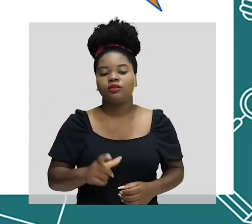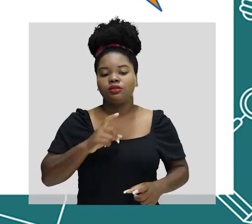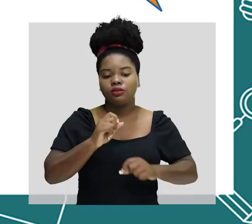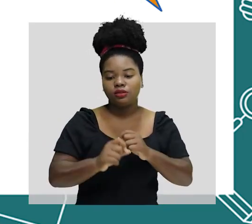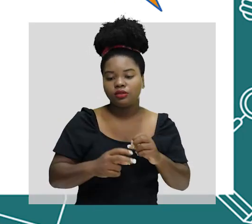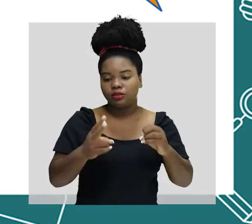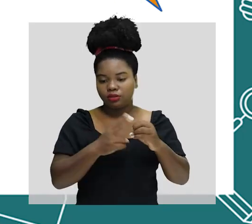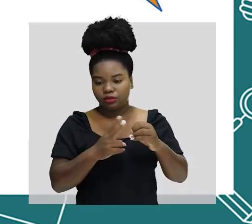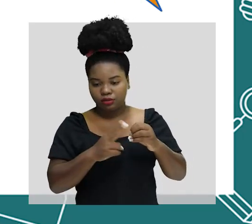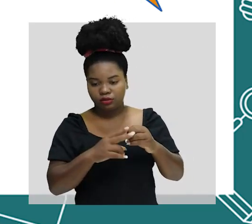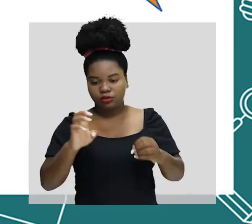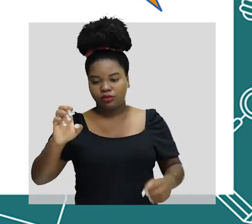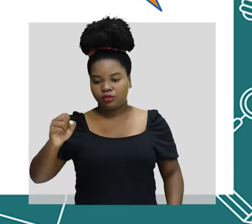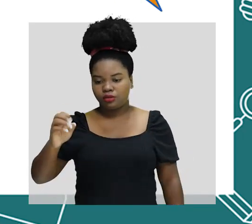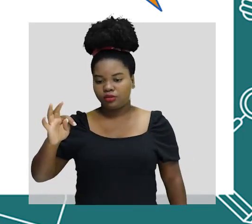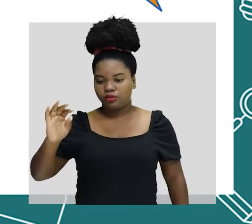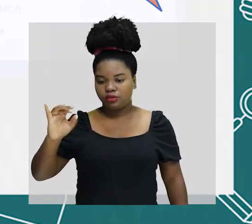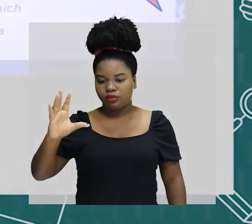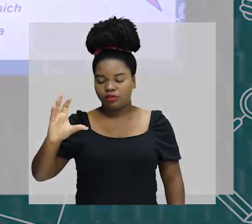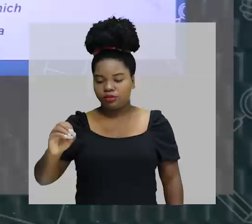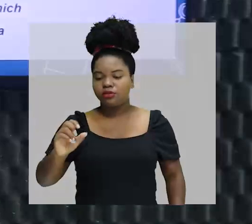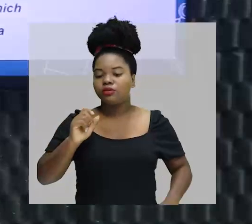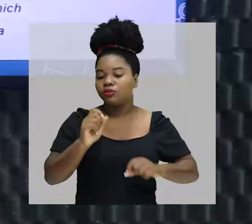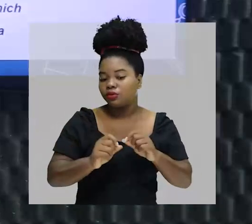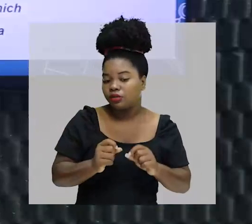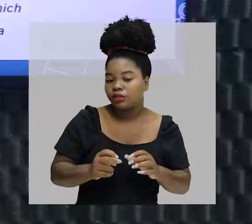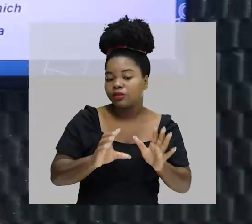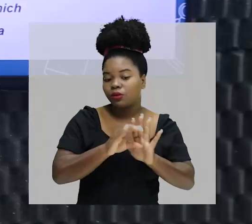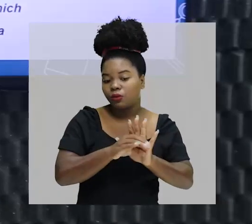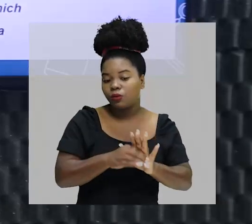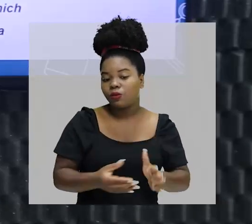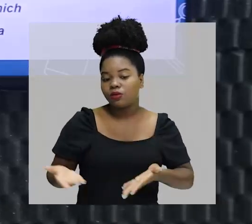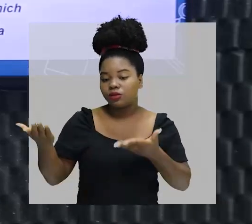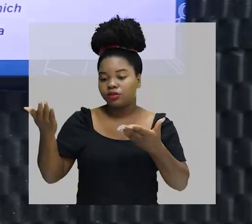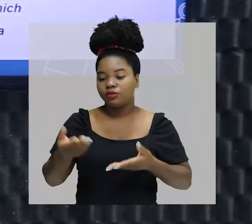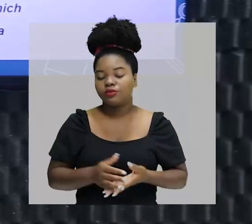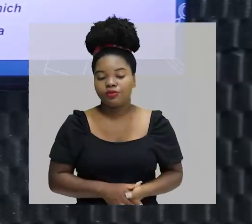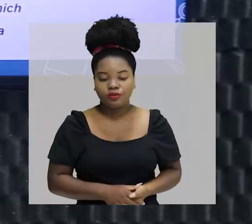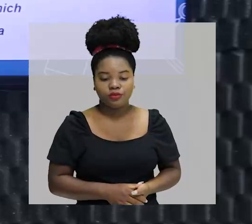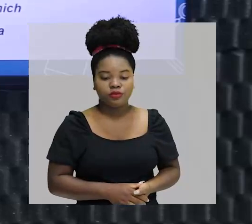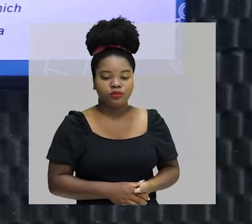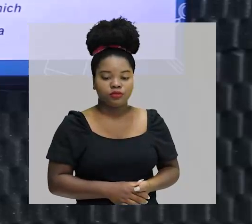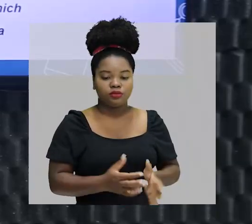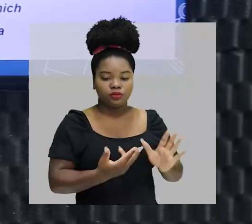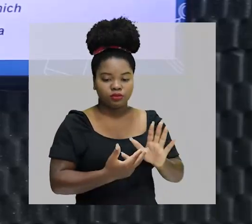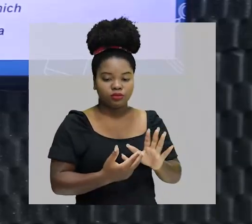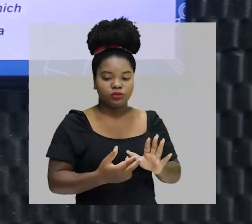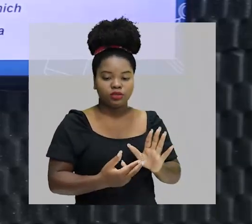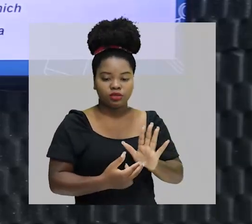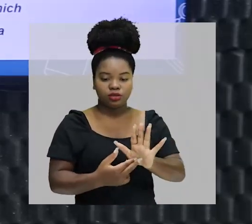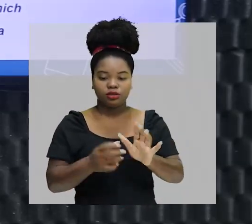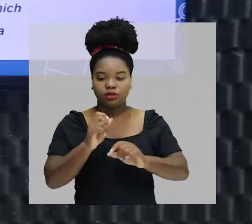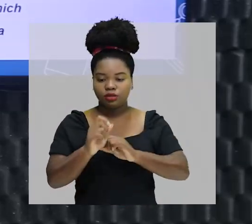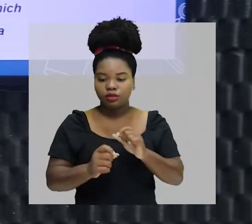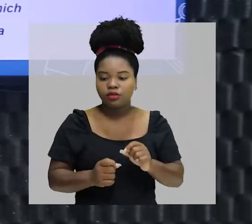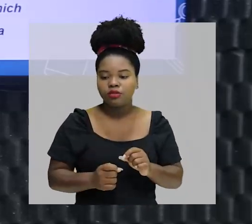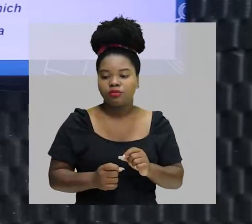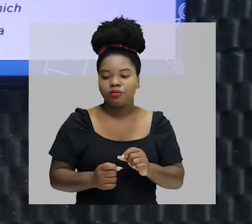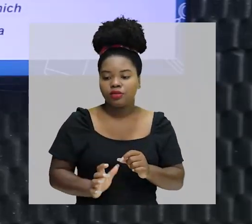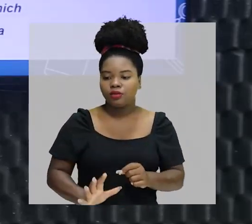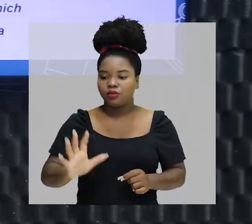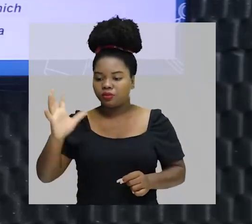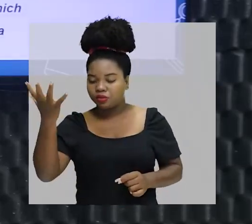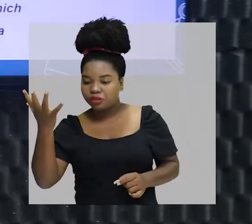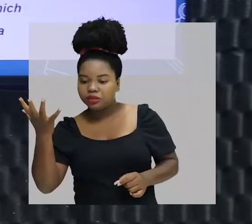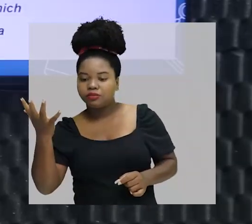de verbos estáticos. O que são verbos estáticos? São verbos que representam estado ou